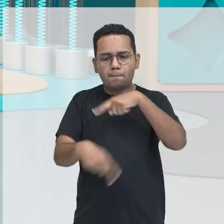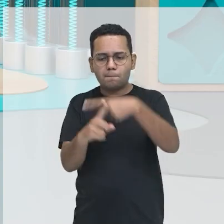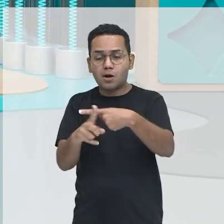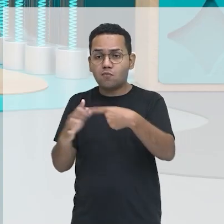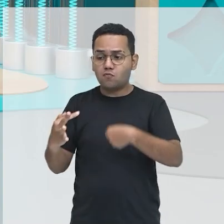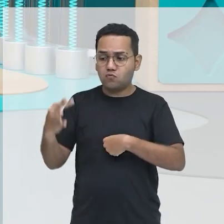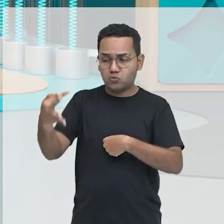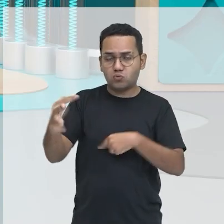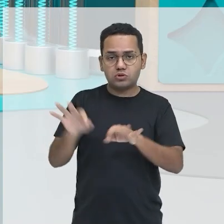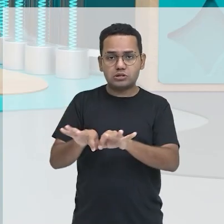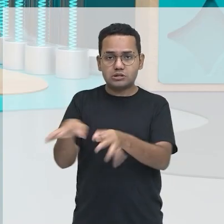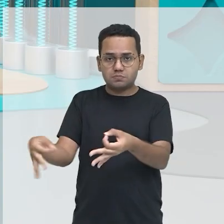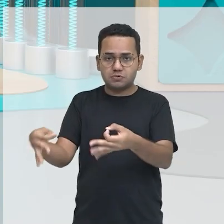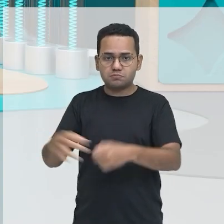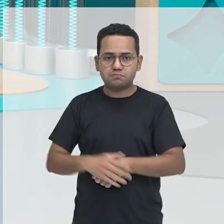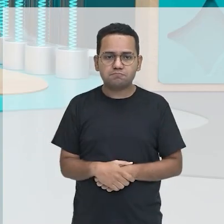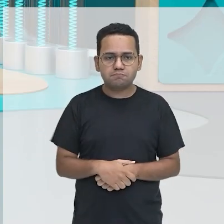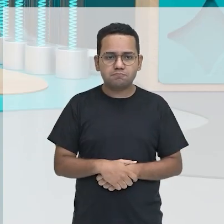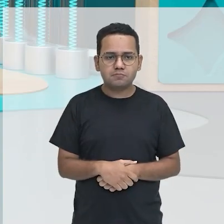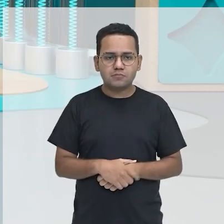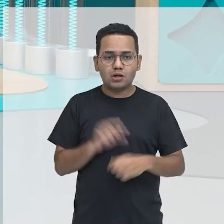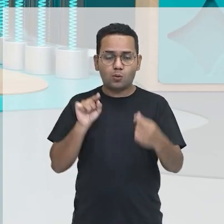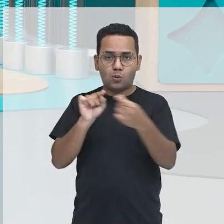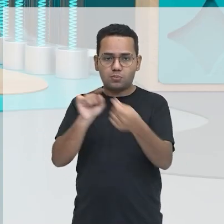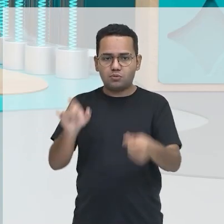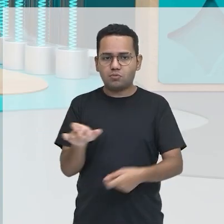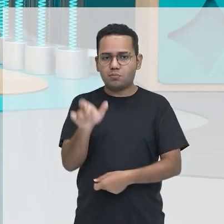futuro, caracterizada pelo will. Vamos ver